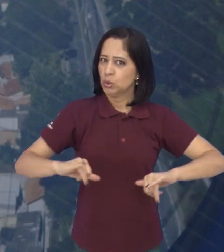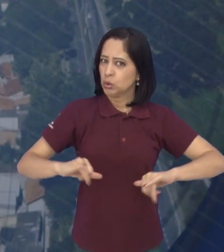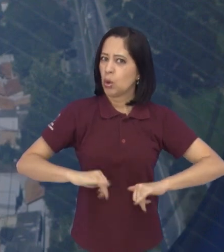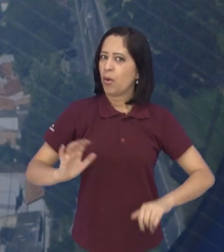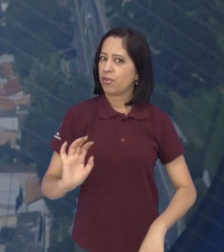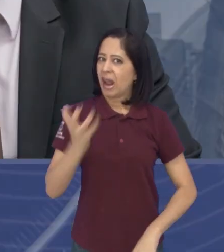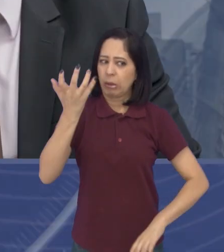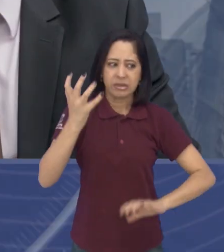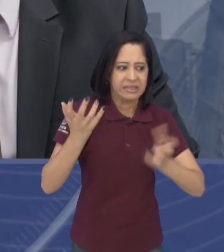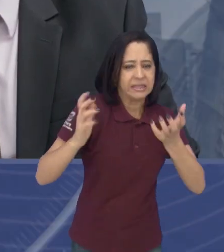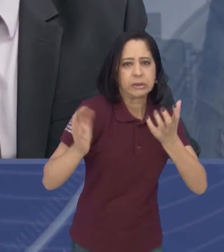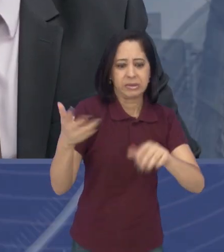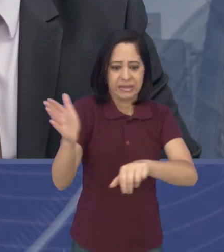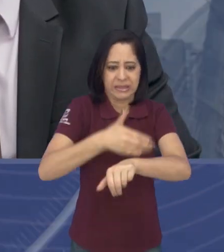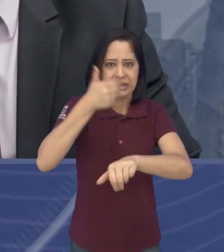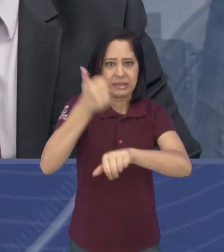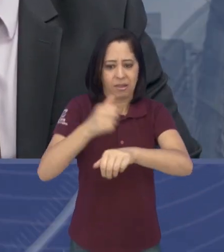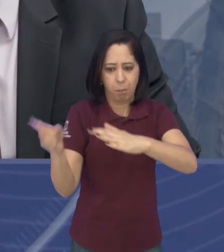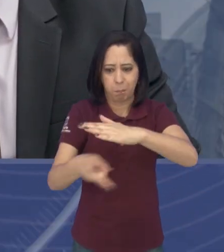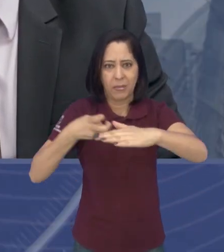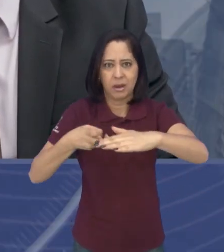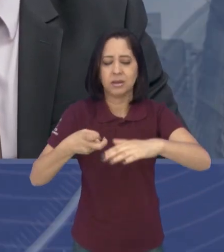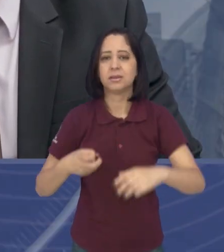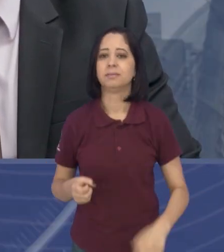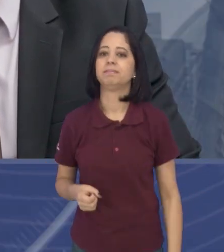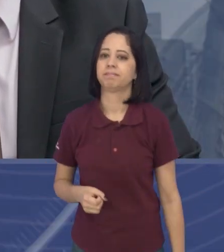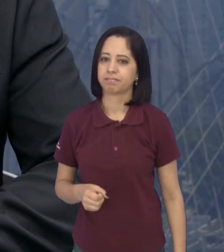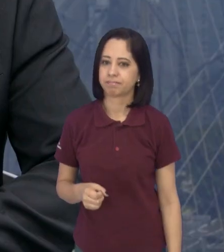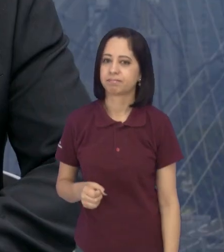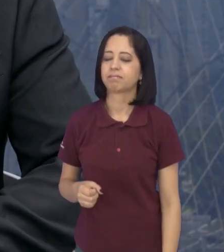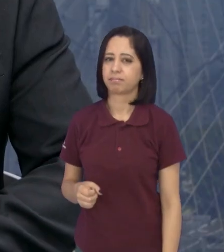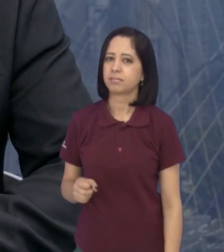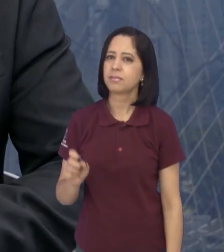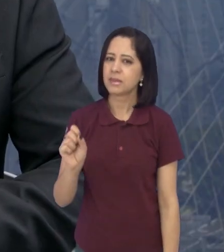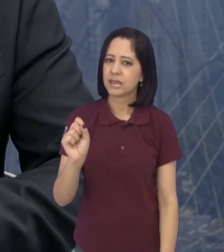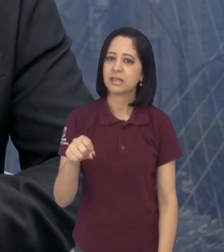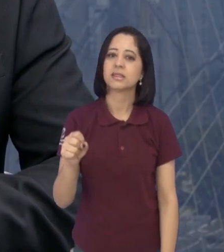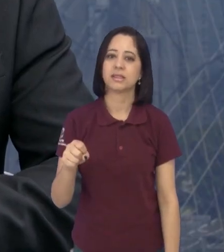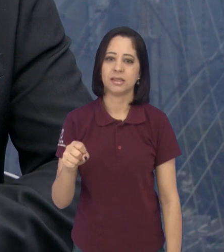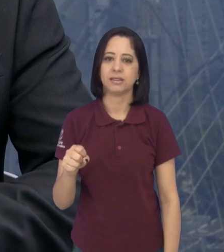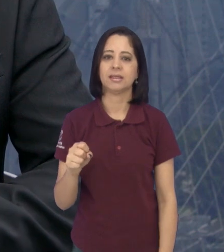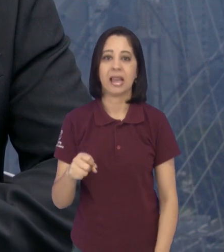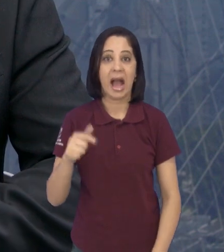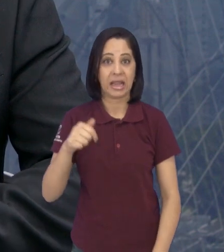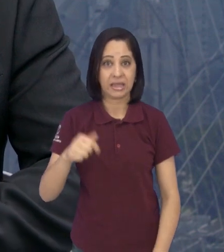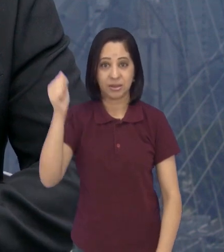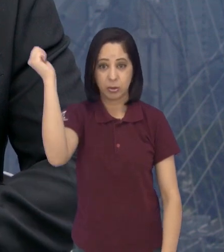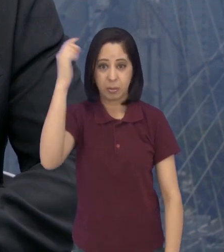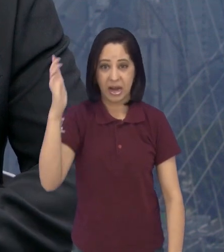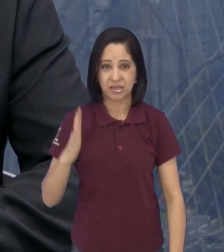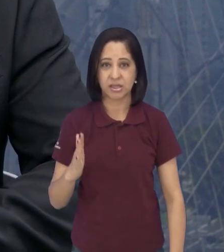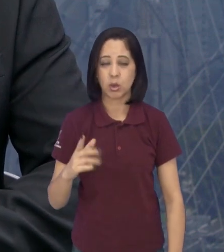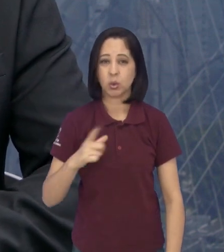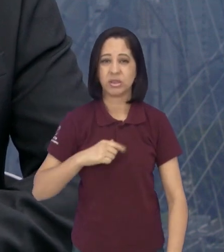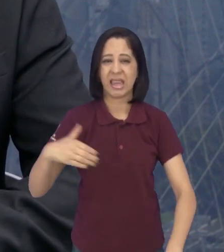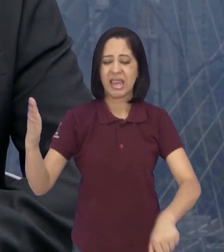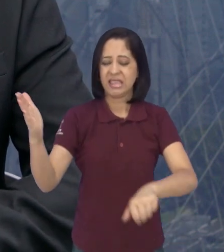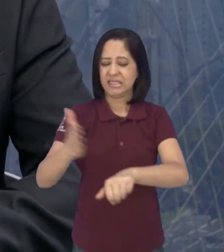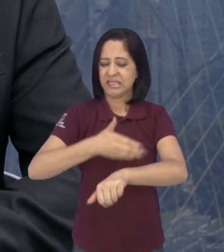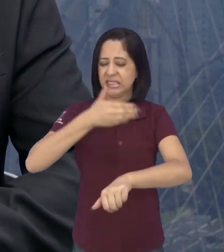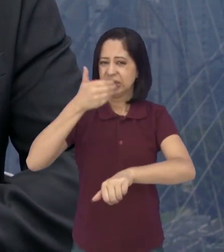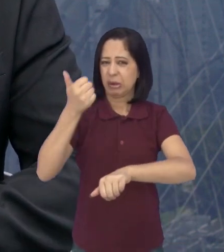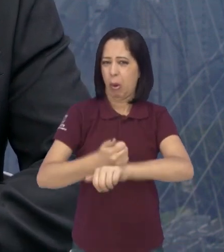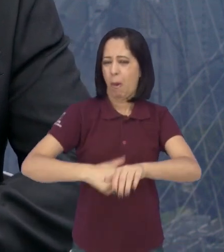fraude? Sim, a gente está vivendo realmente uma verdadeira epidemia de golpes,